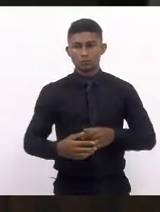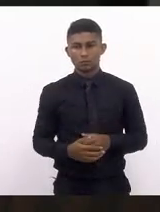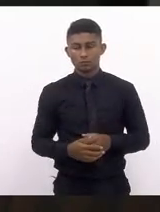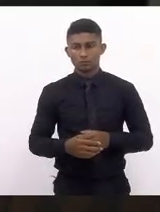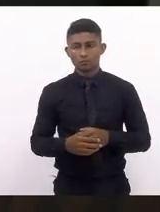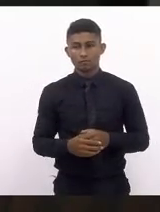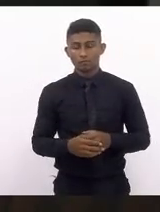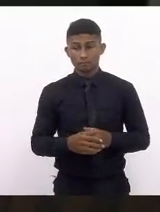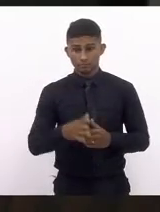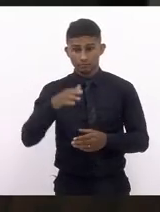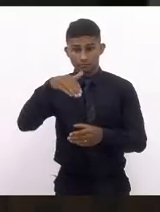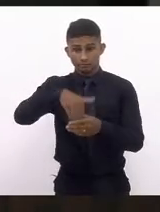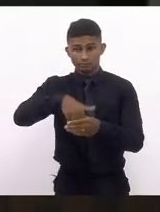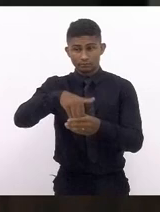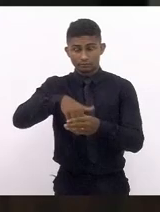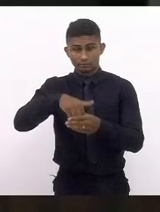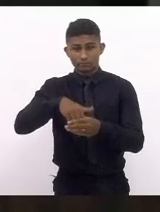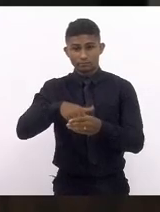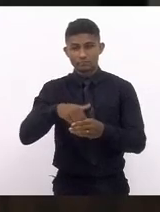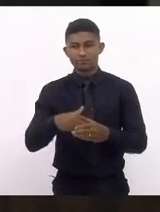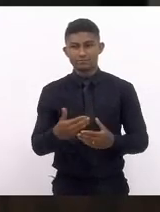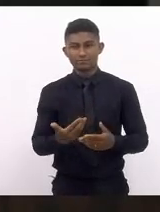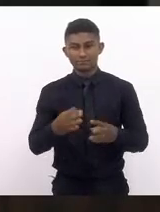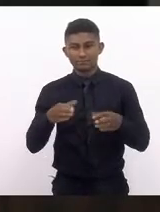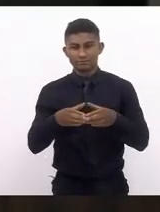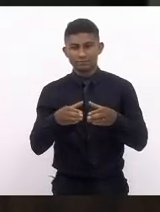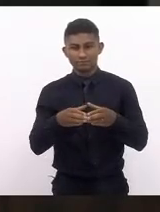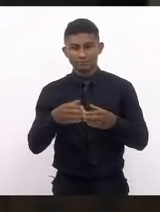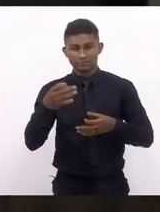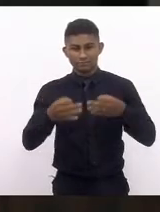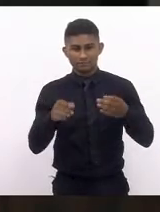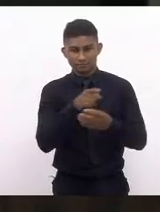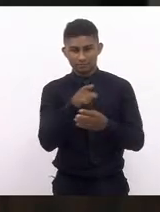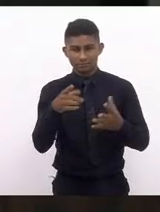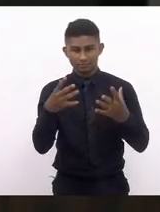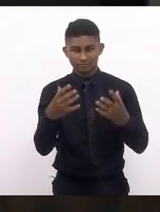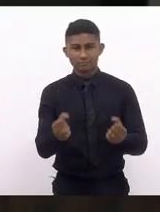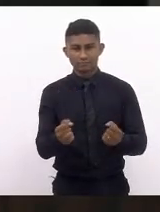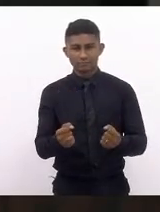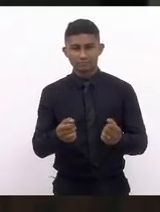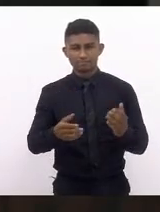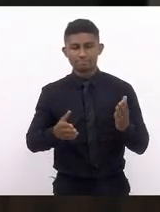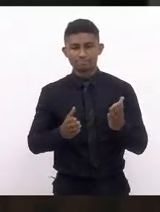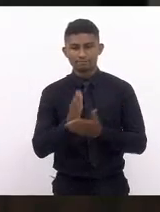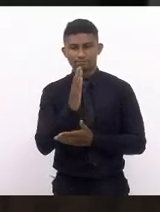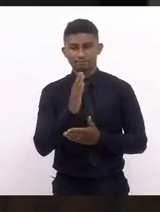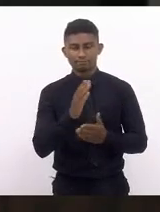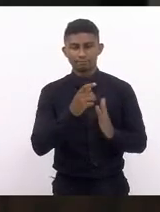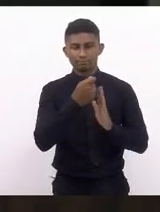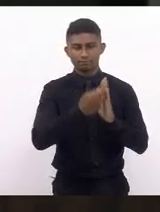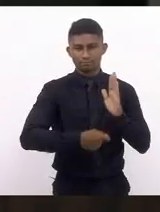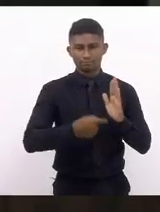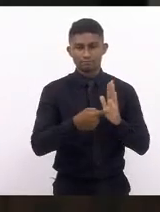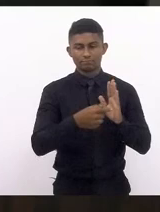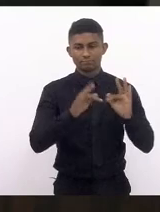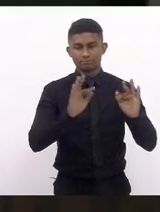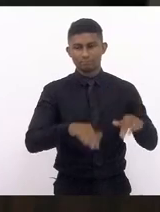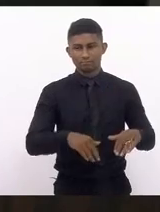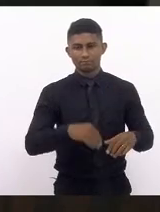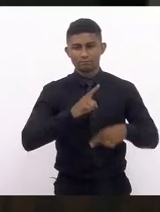o pedal em votação parecida com a missão de condições Justiça sou de que a palavra se mostrou aprovado vai redação do vencido